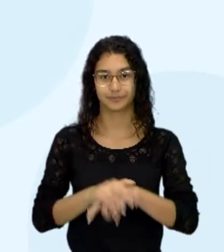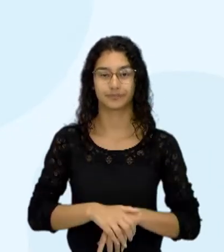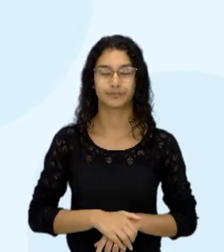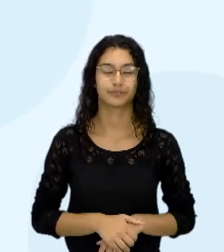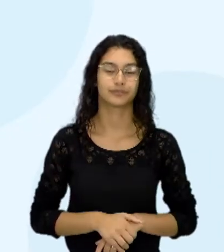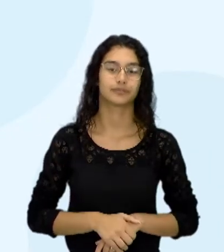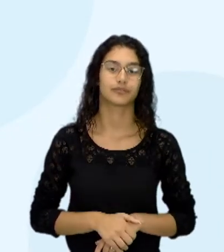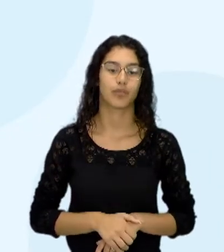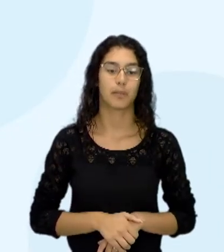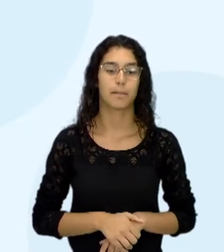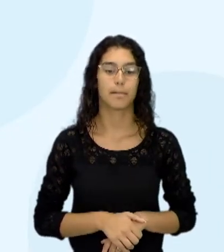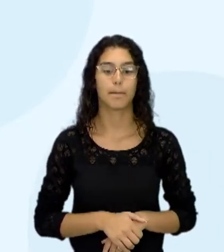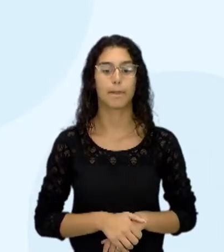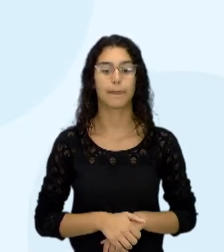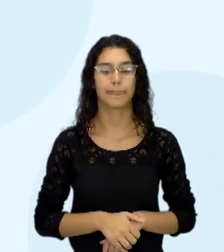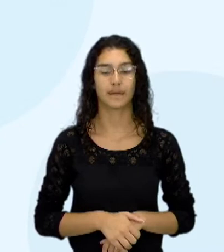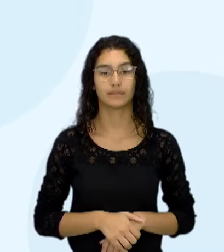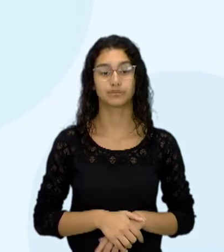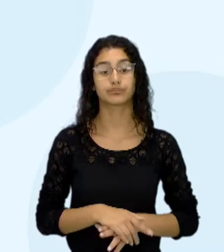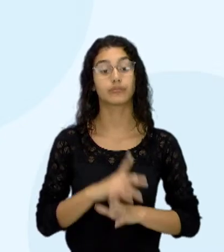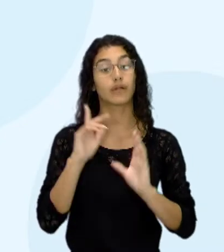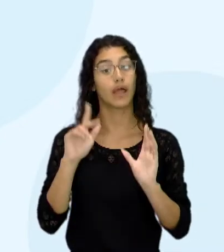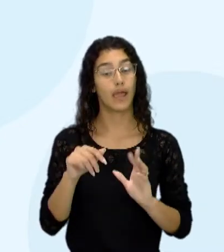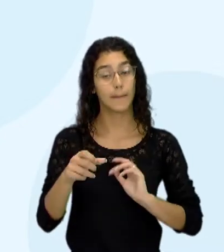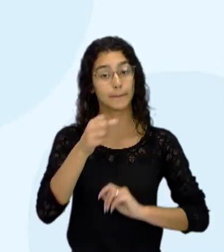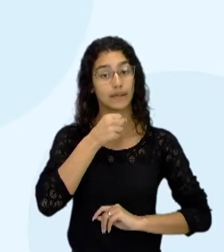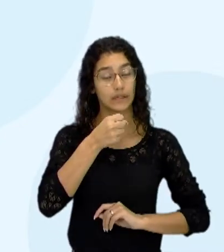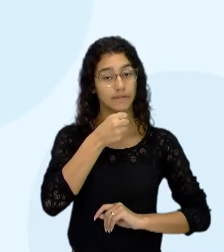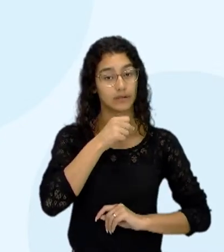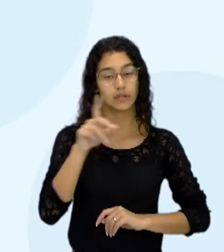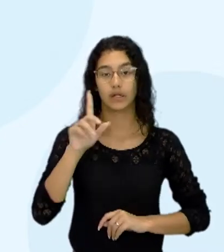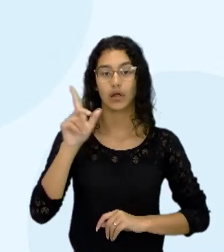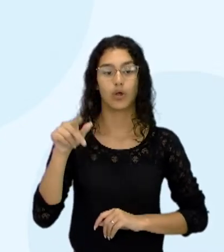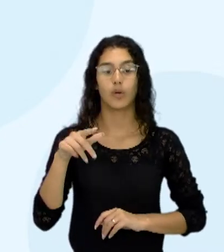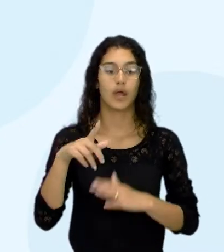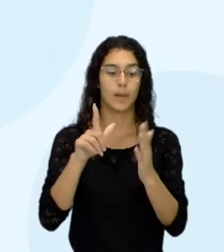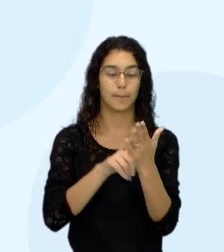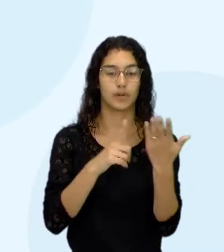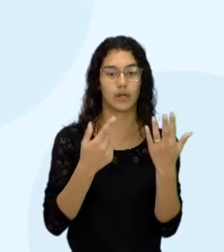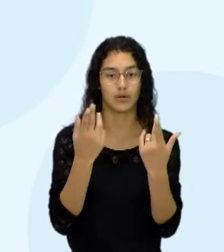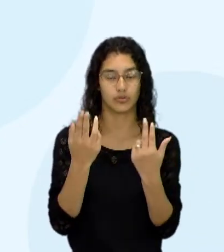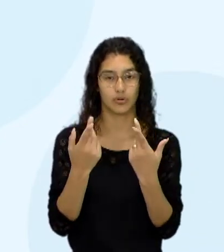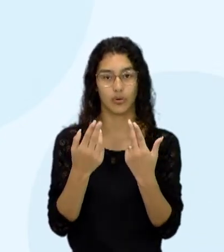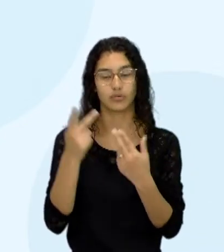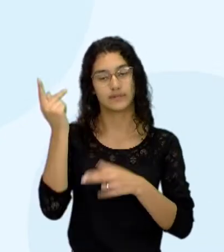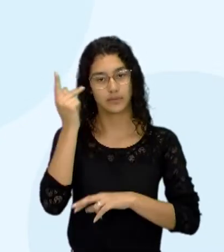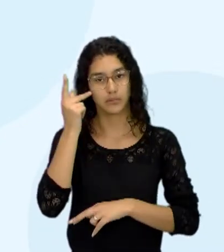só, aí é uma entrevista, não é uma reportagem como era